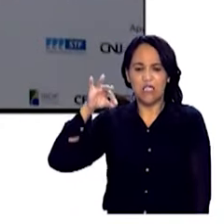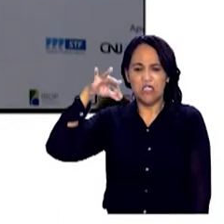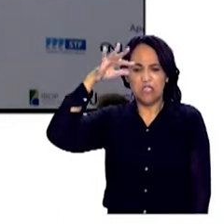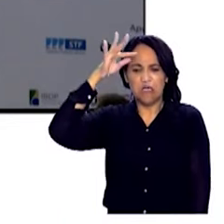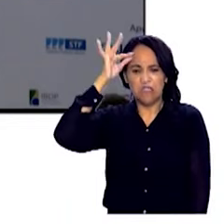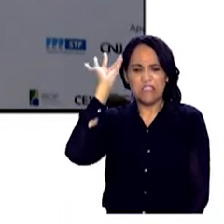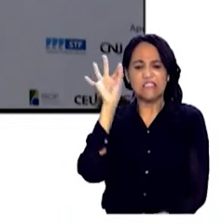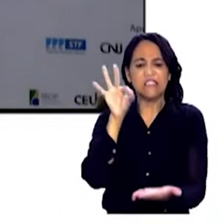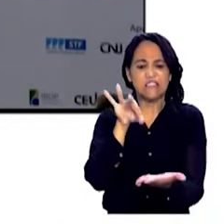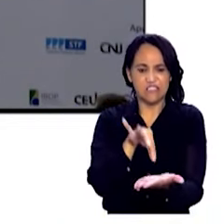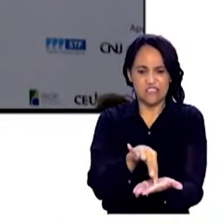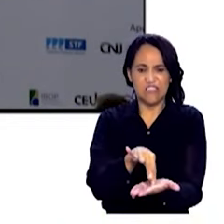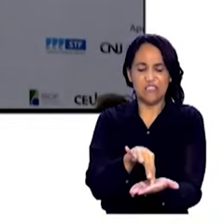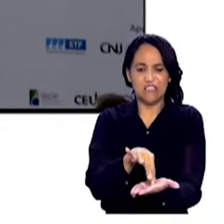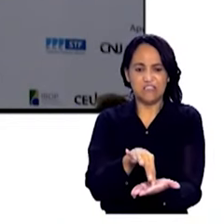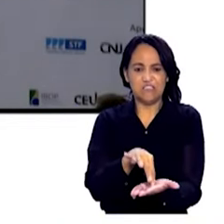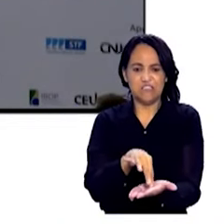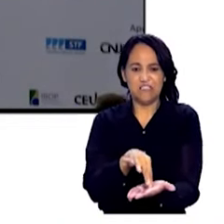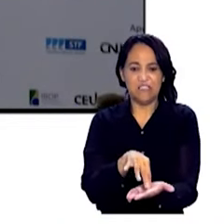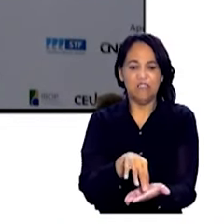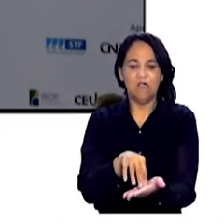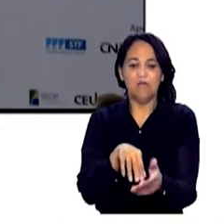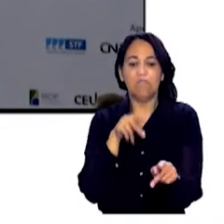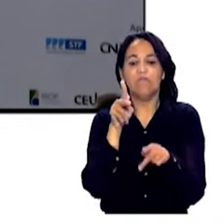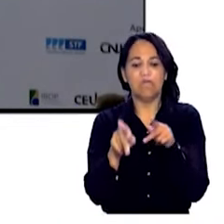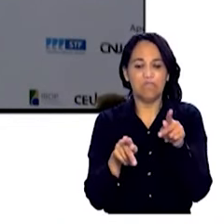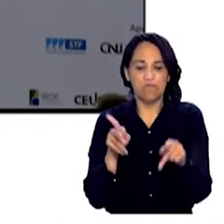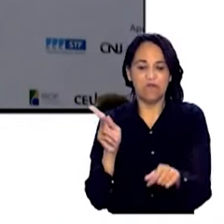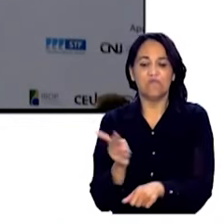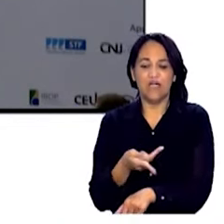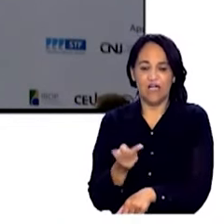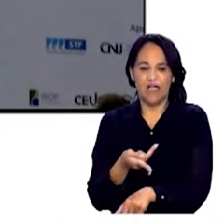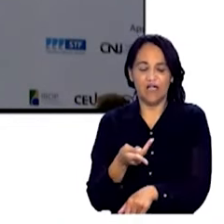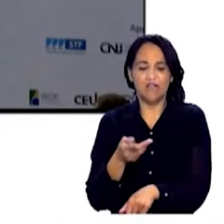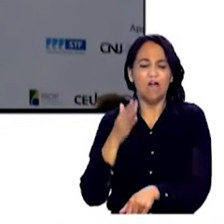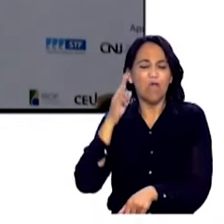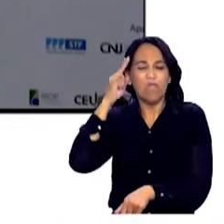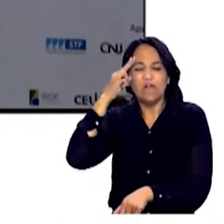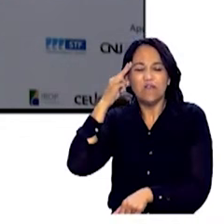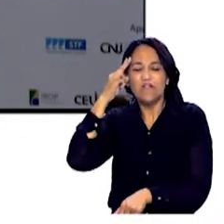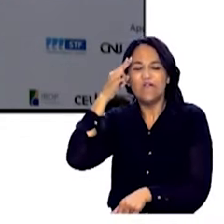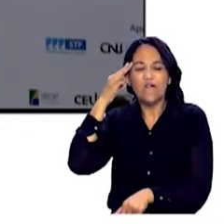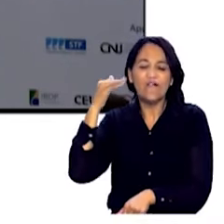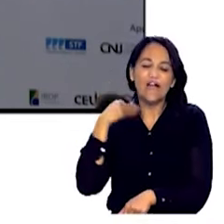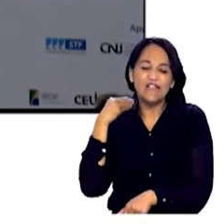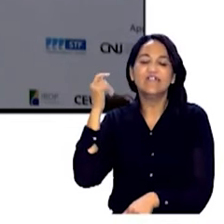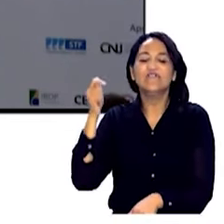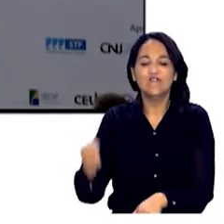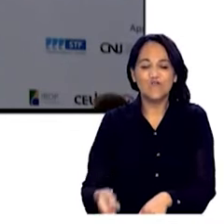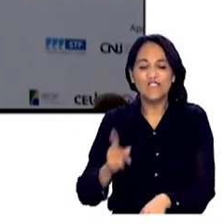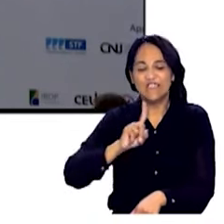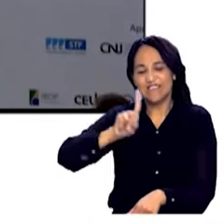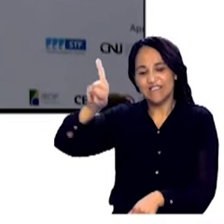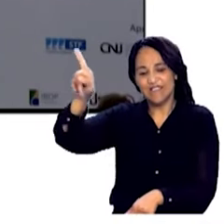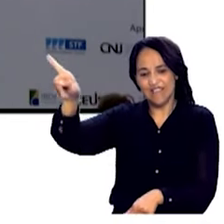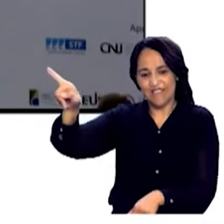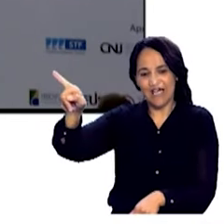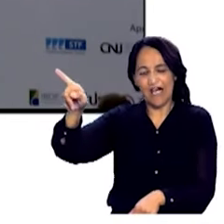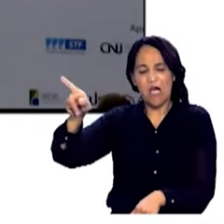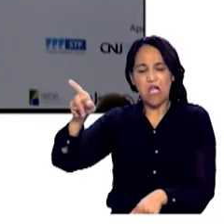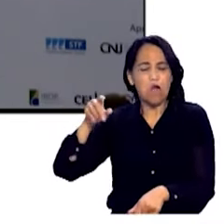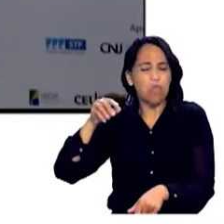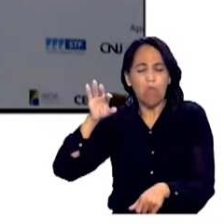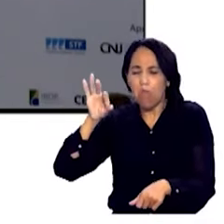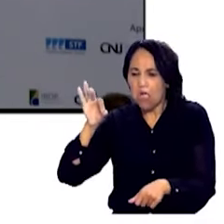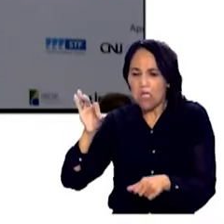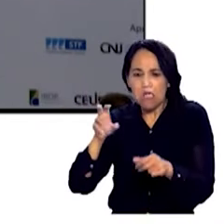para Sour no Pará e vindo para cá porque um sonho de consumo ser juiz lá então depois eu fiz aqui uma uma série de observações